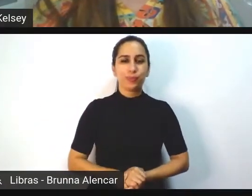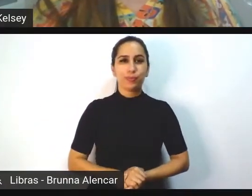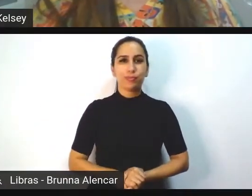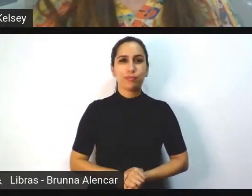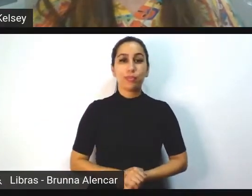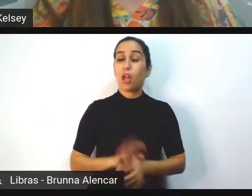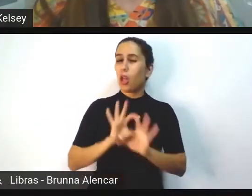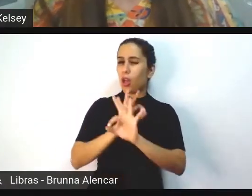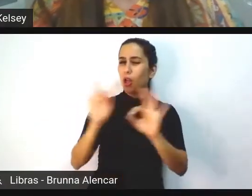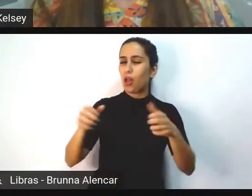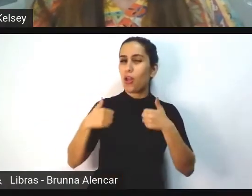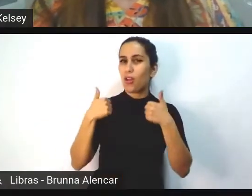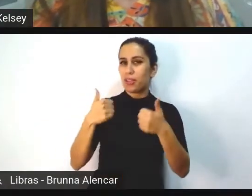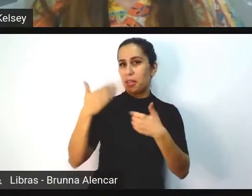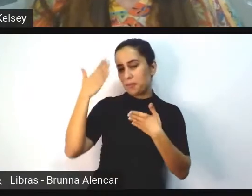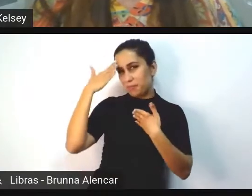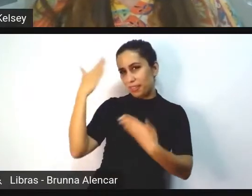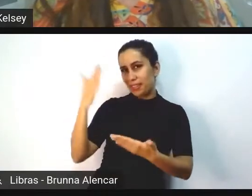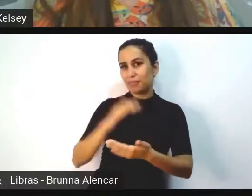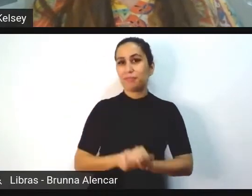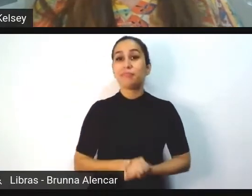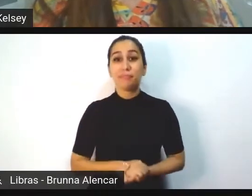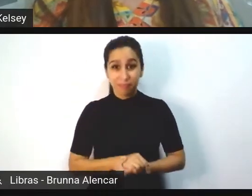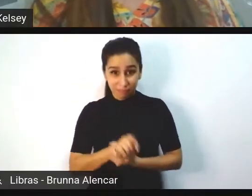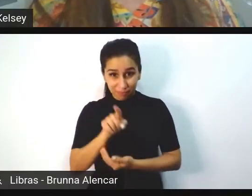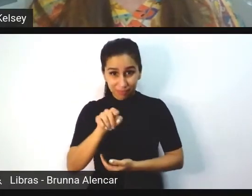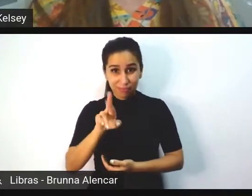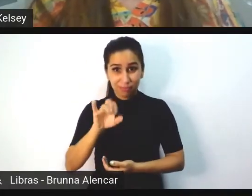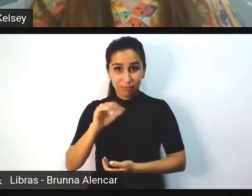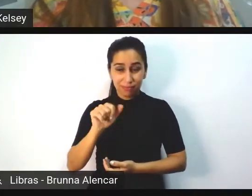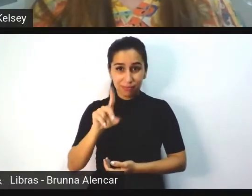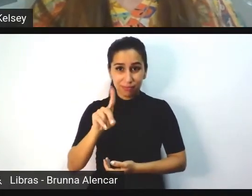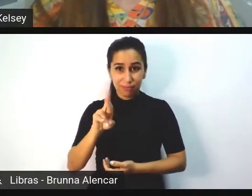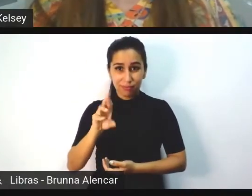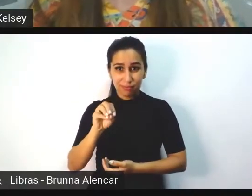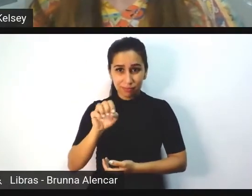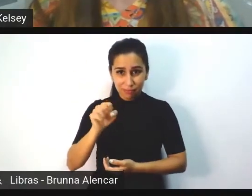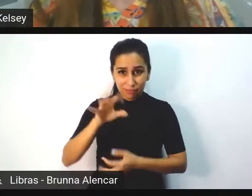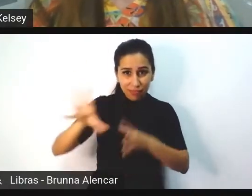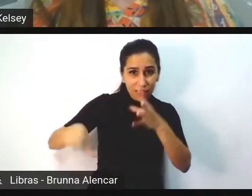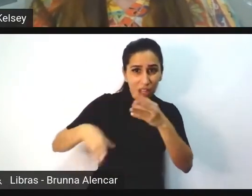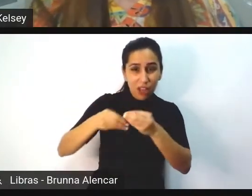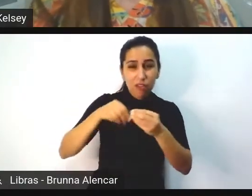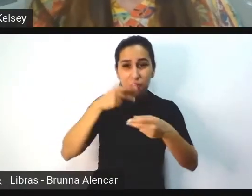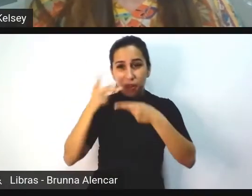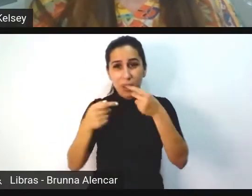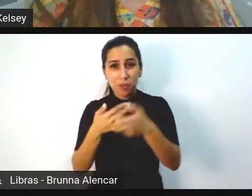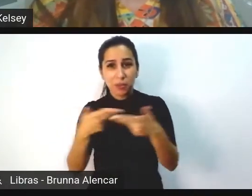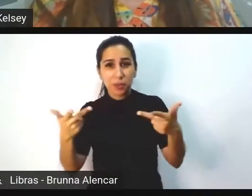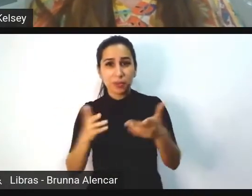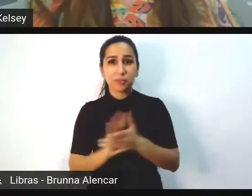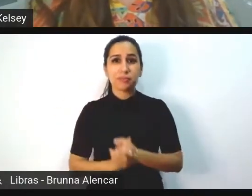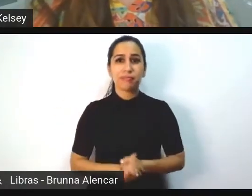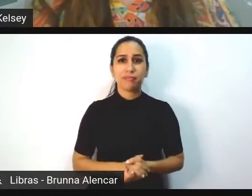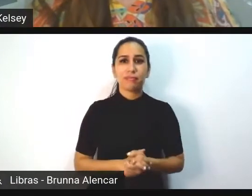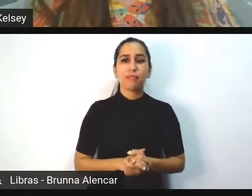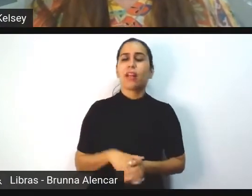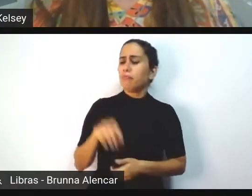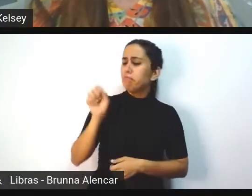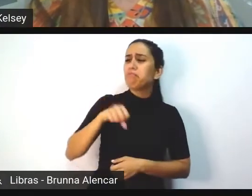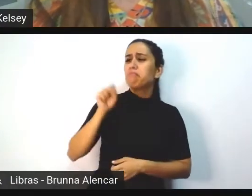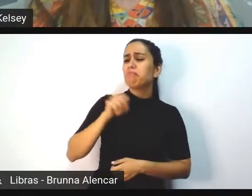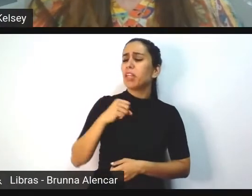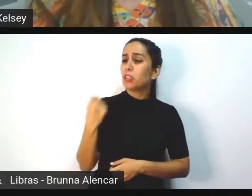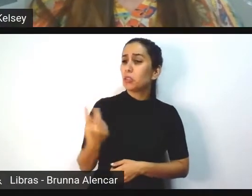Ok, obrigada, Lilian. Doutor Ricardo, gostaria de colocar mais alguma coisa, de complementar? Sim, só 2 aspectos.